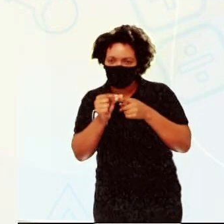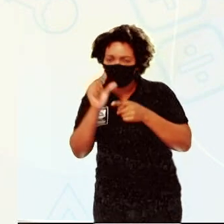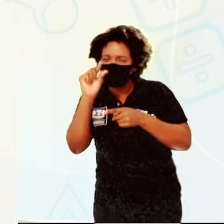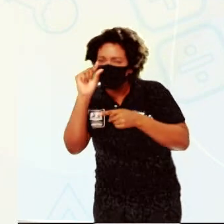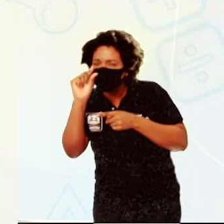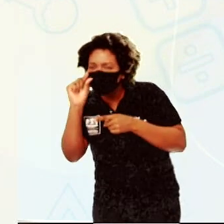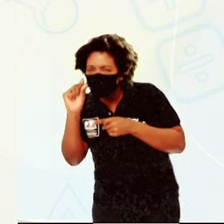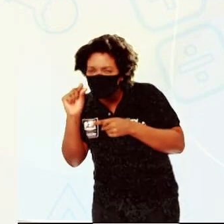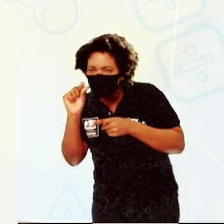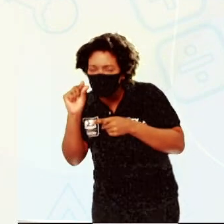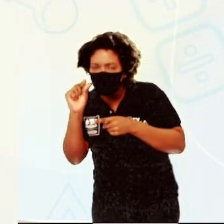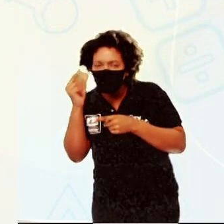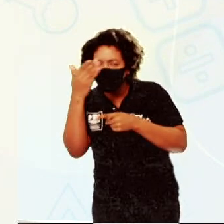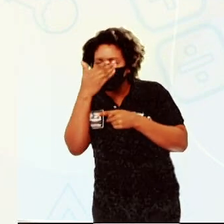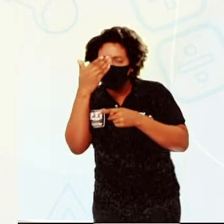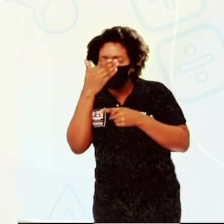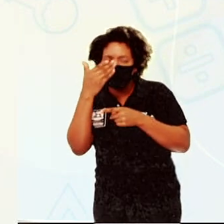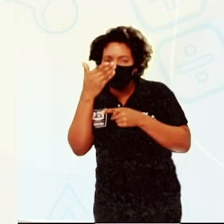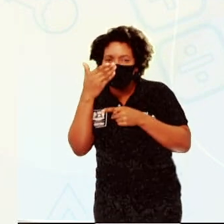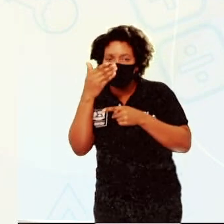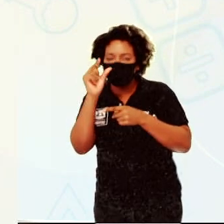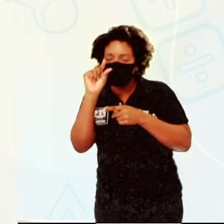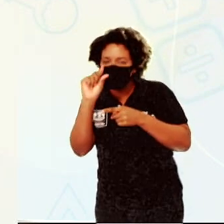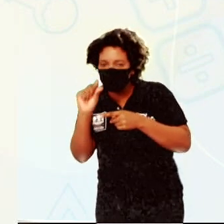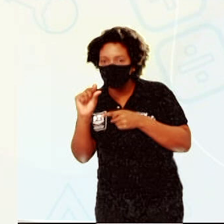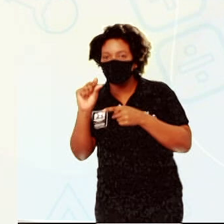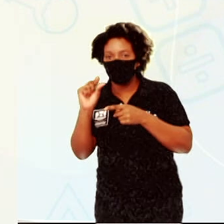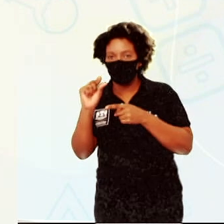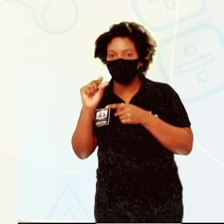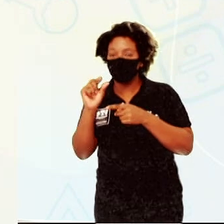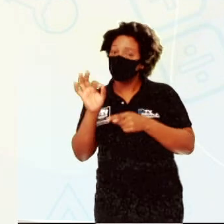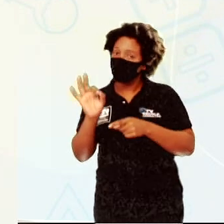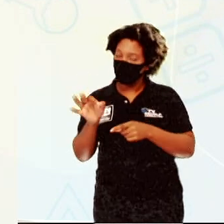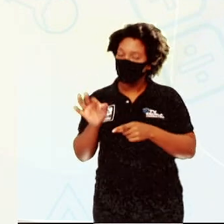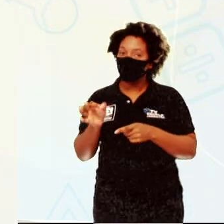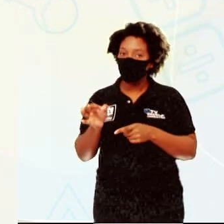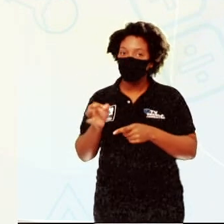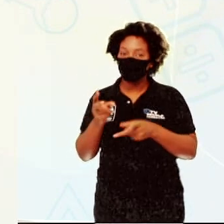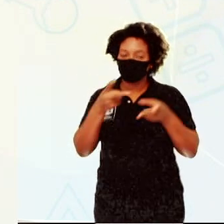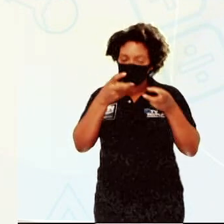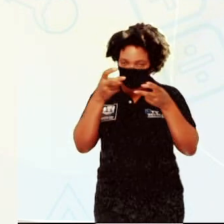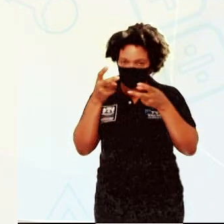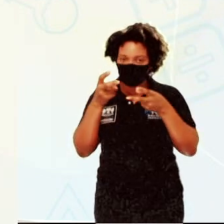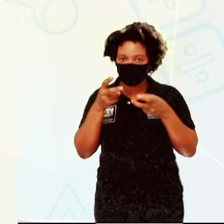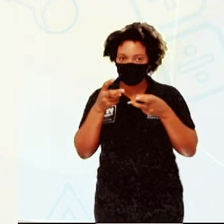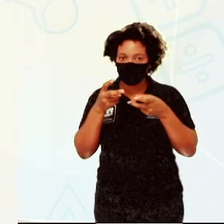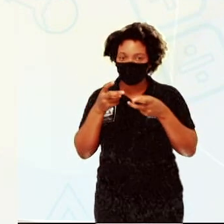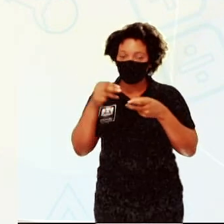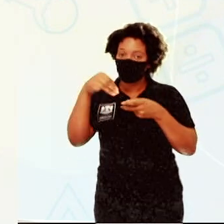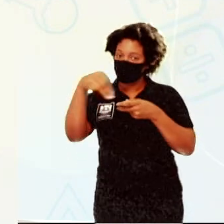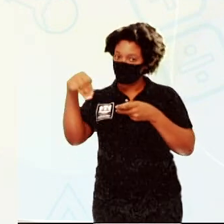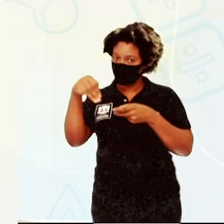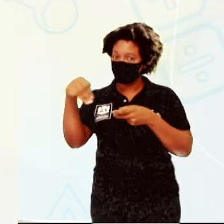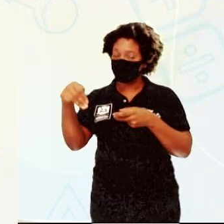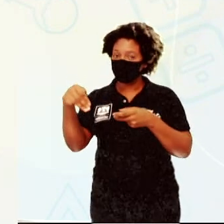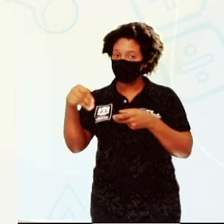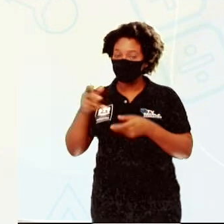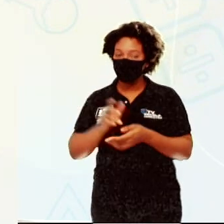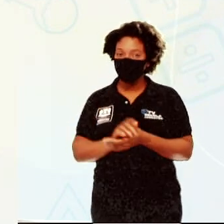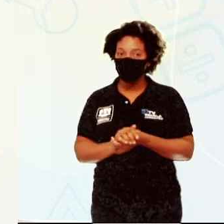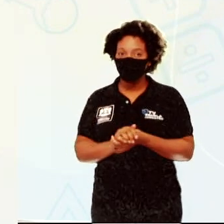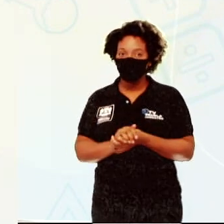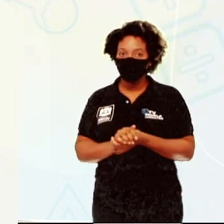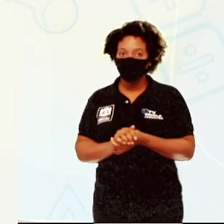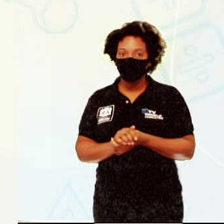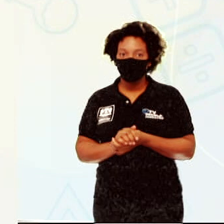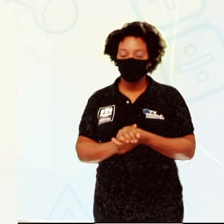que não tem numeração, mas são bem miudinhos? Olha só, são os milímetros.